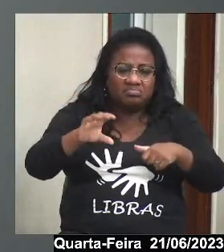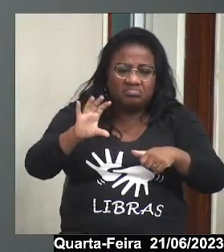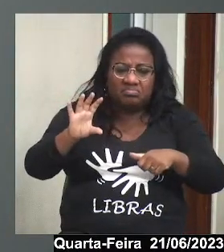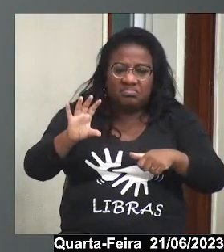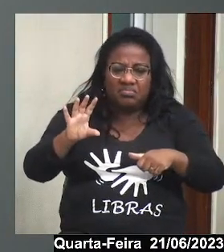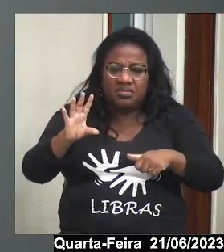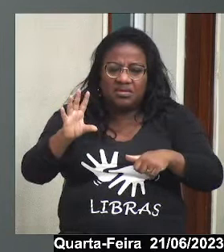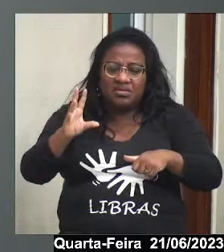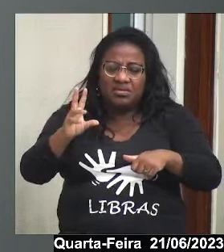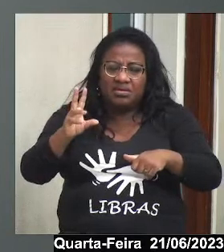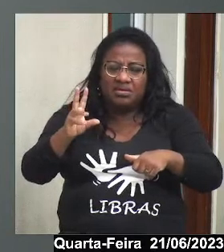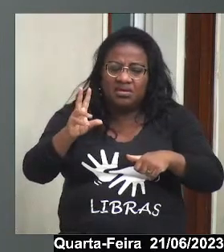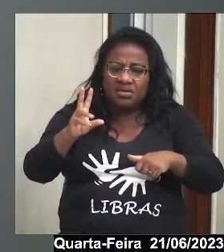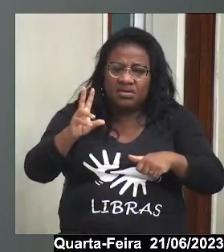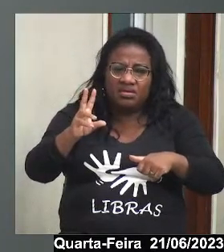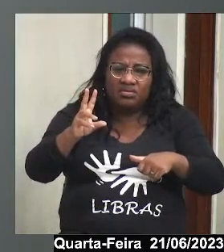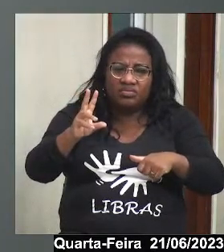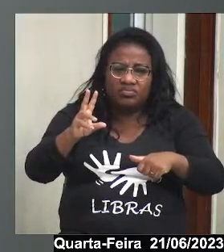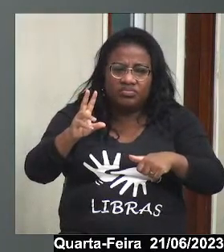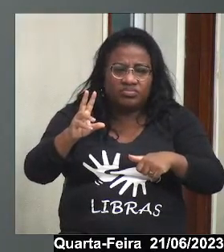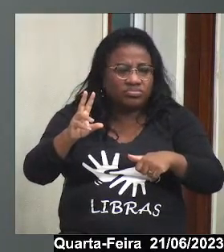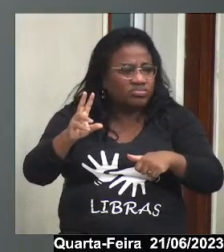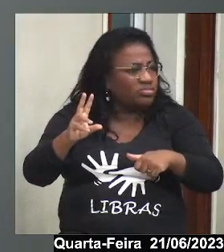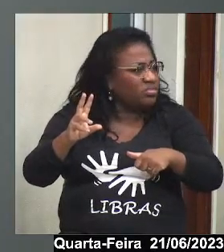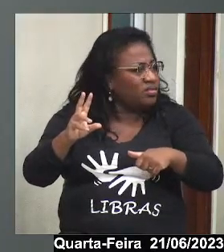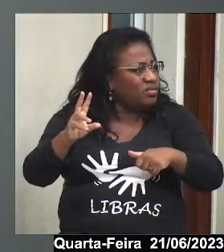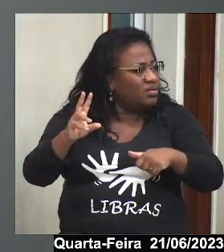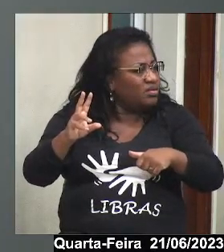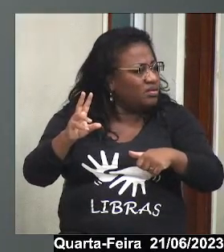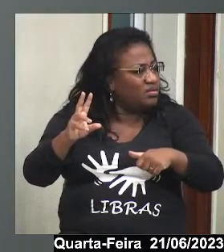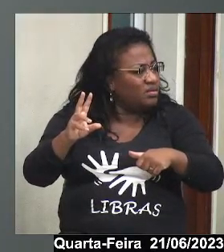fico aqui no blá blá blá, como tem feito muitos